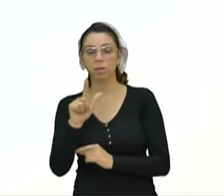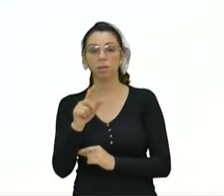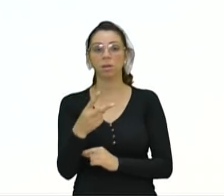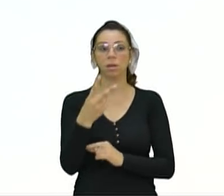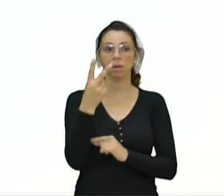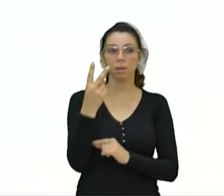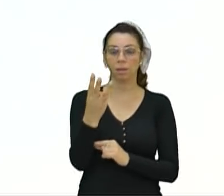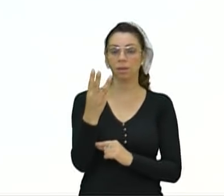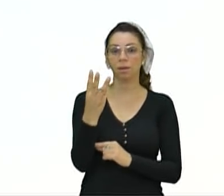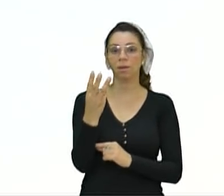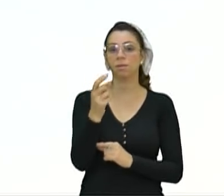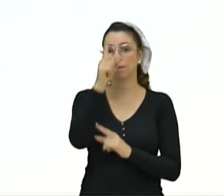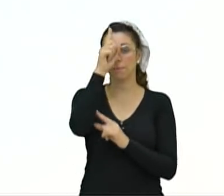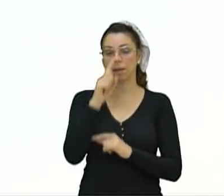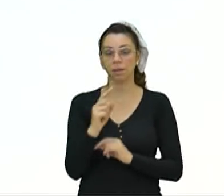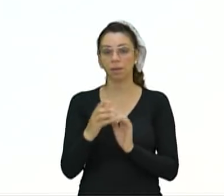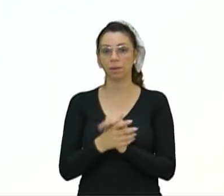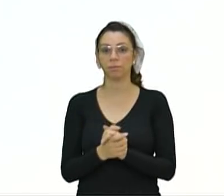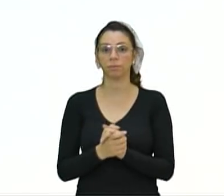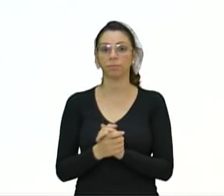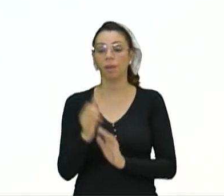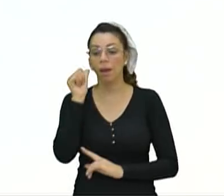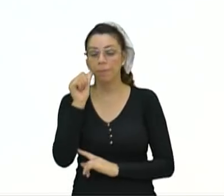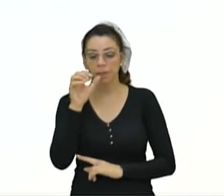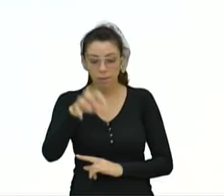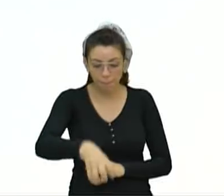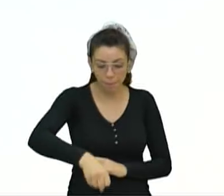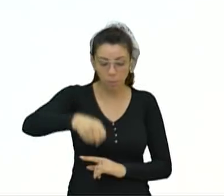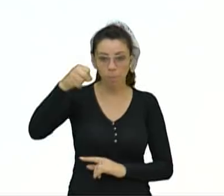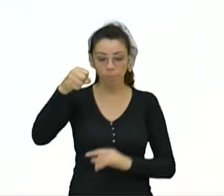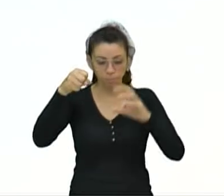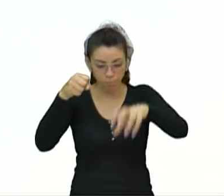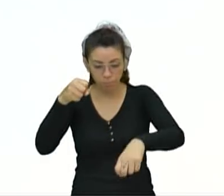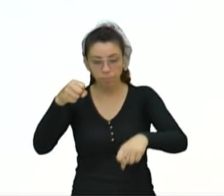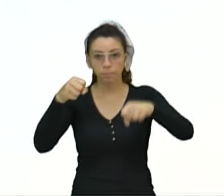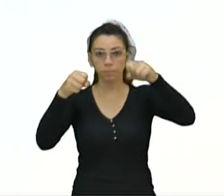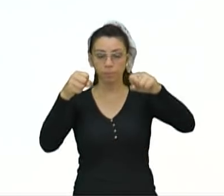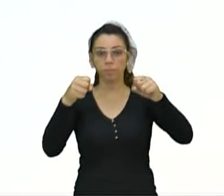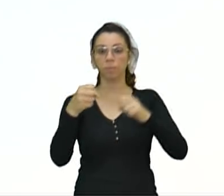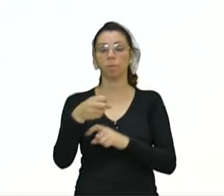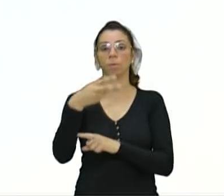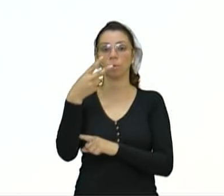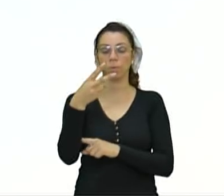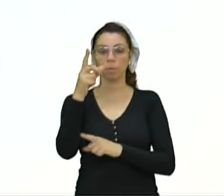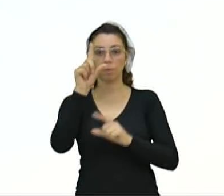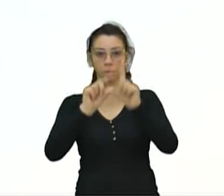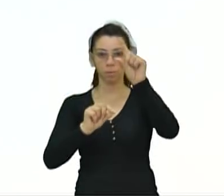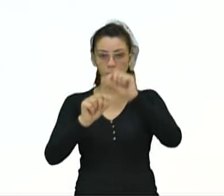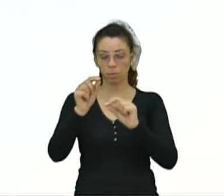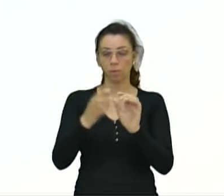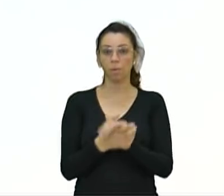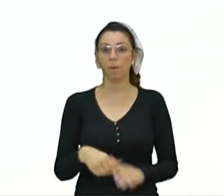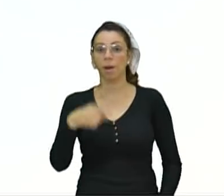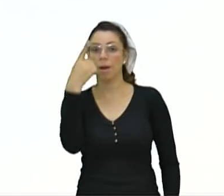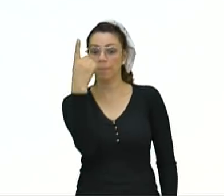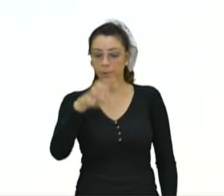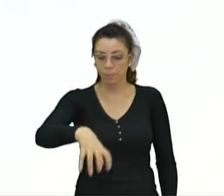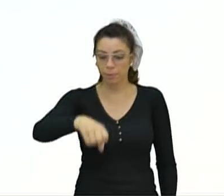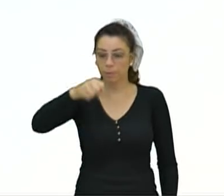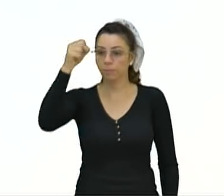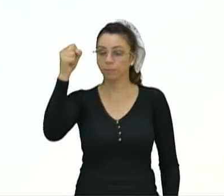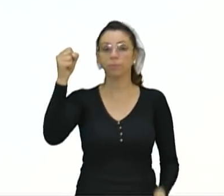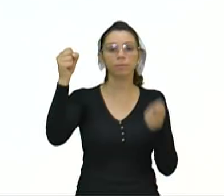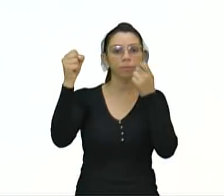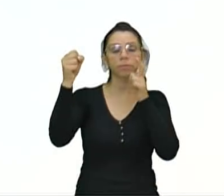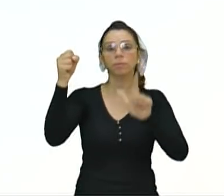estrelas sucessivamente, sem reposição, bem importante, sabendo que a primeira estrela retirada foi azul, qual